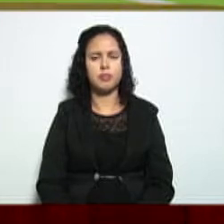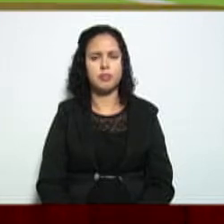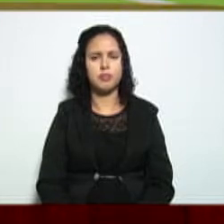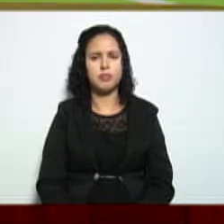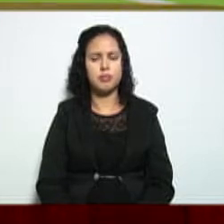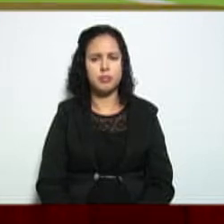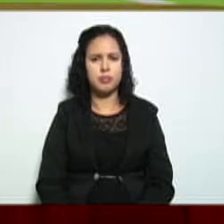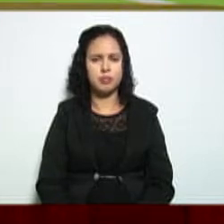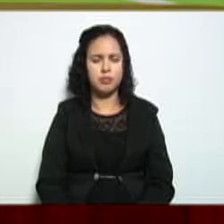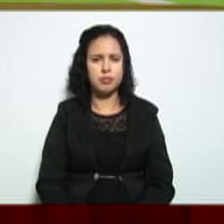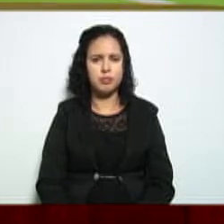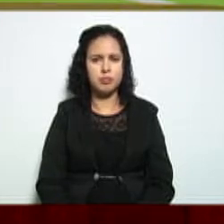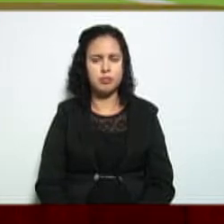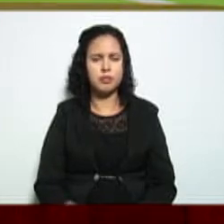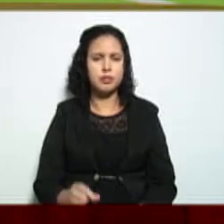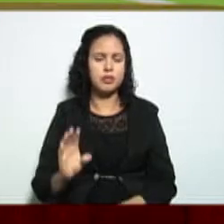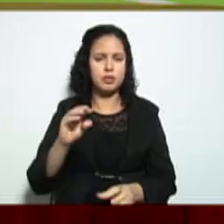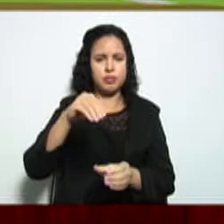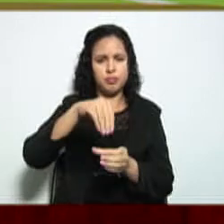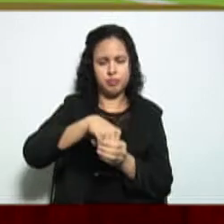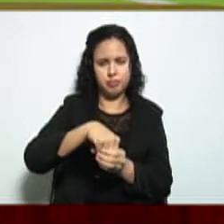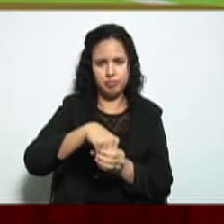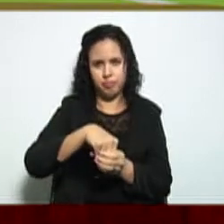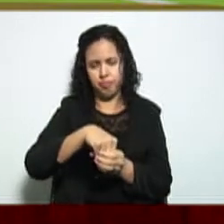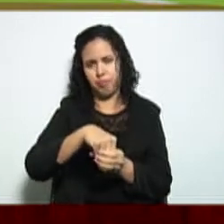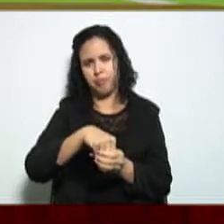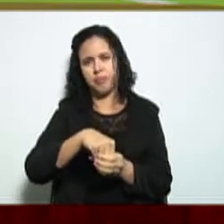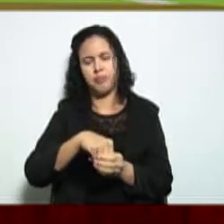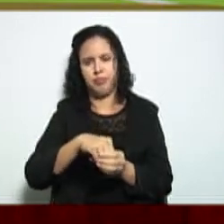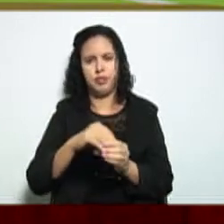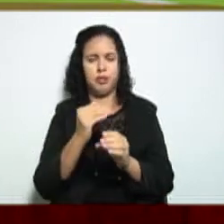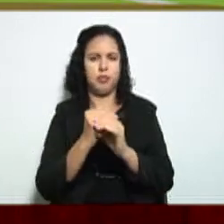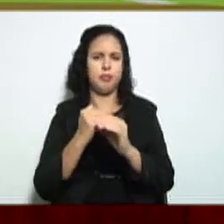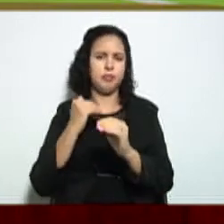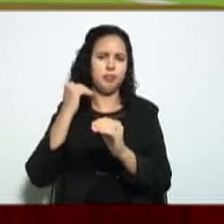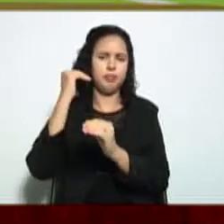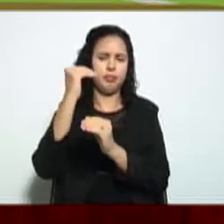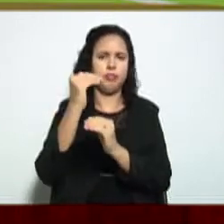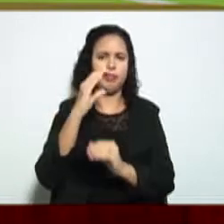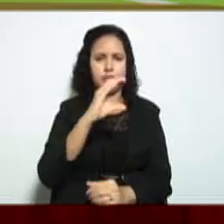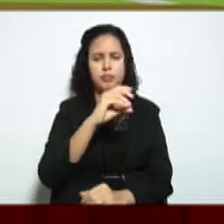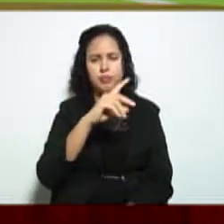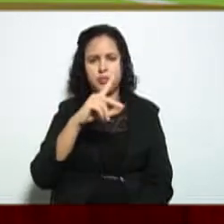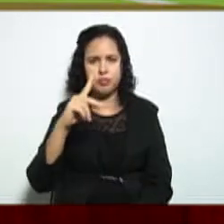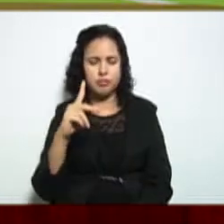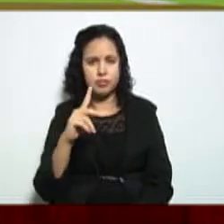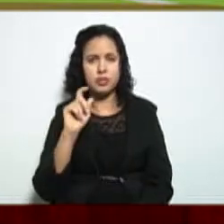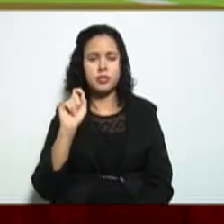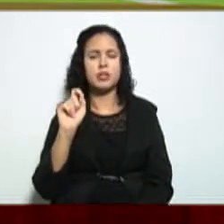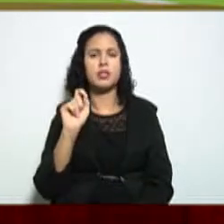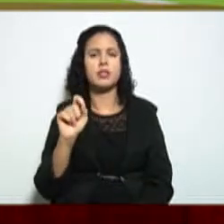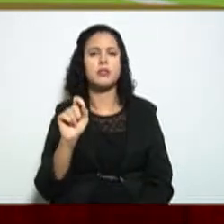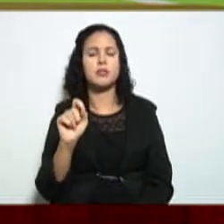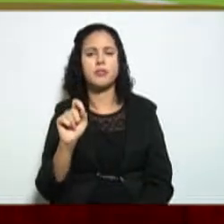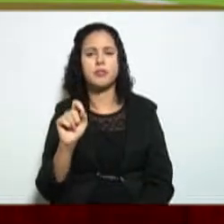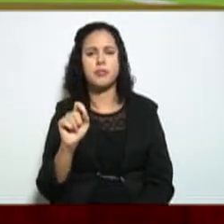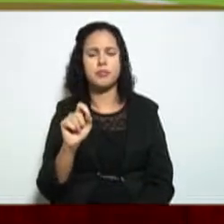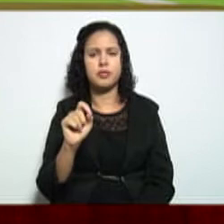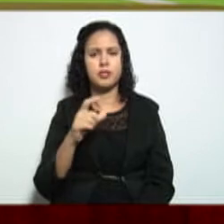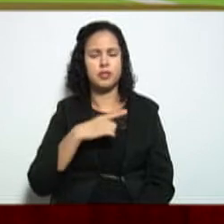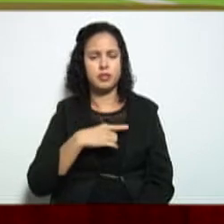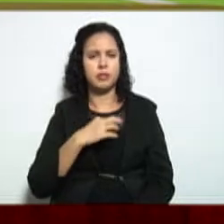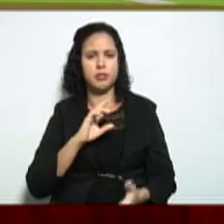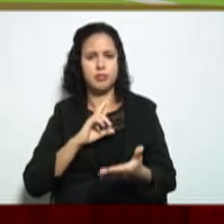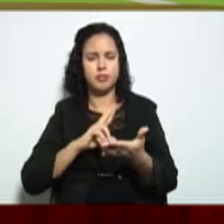Quem dentro da cooperativa é subordinado a ele? Então, tem a resposta dela